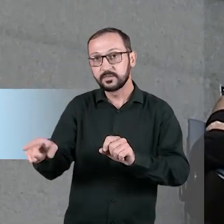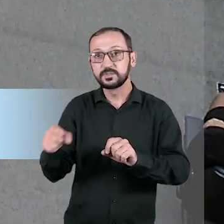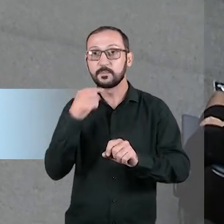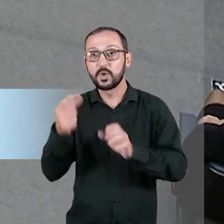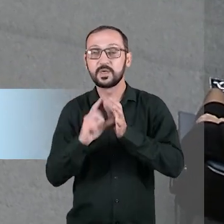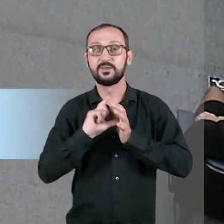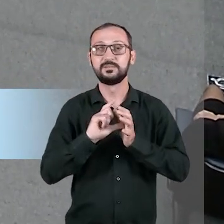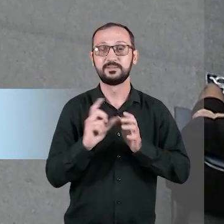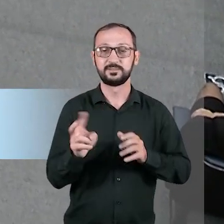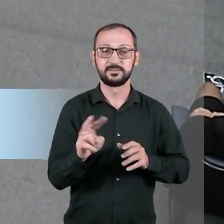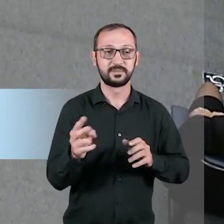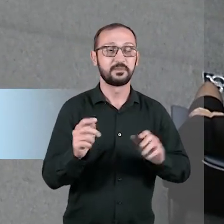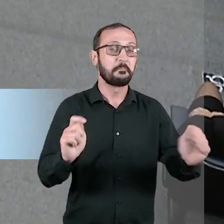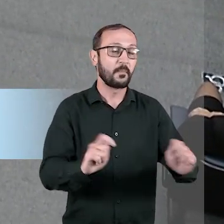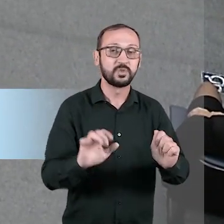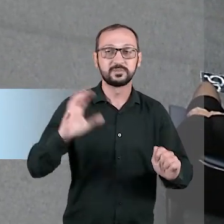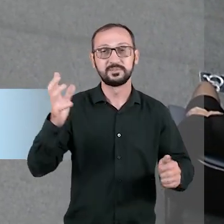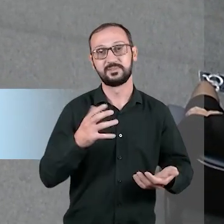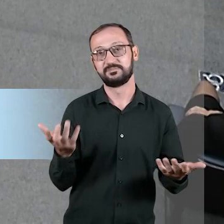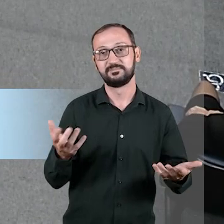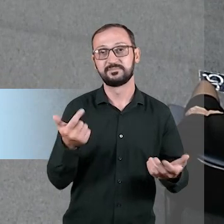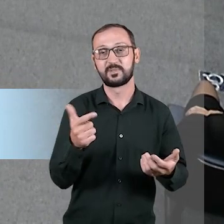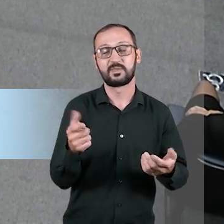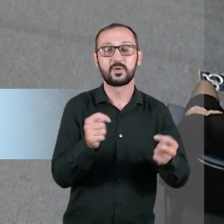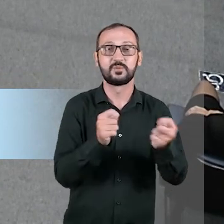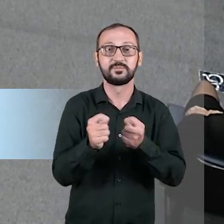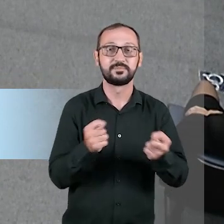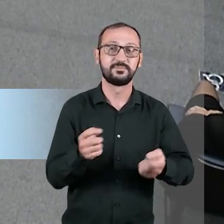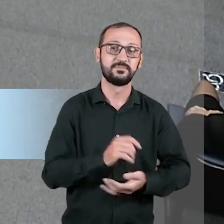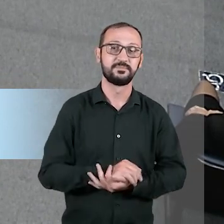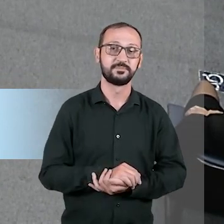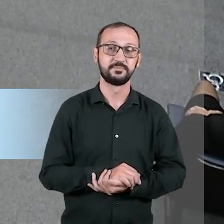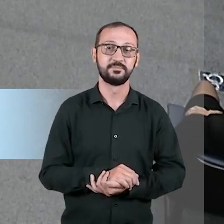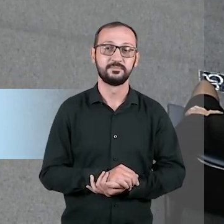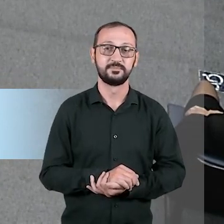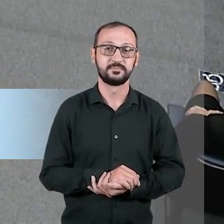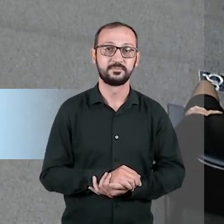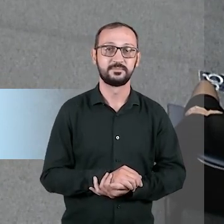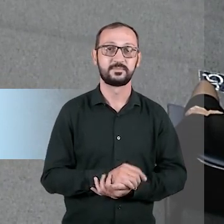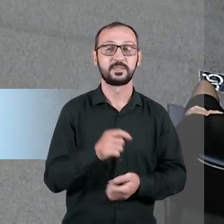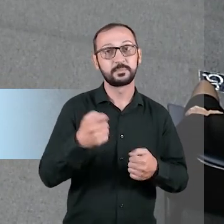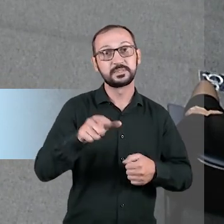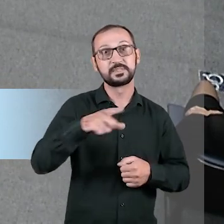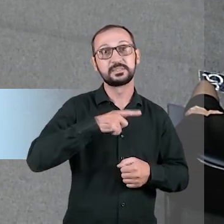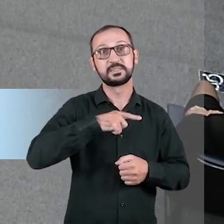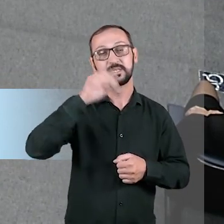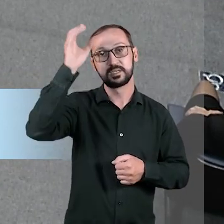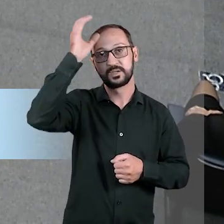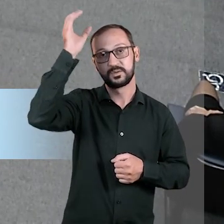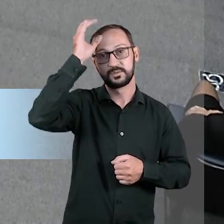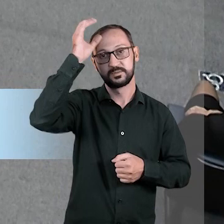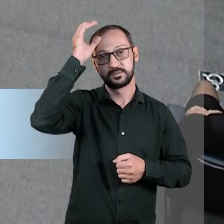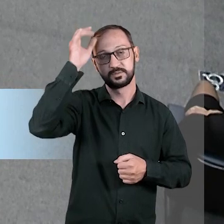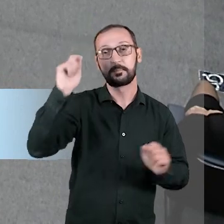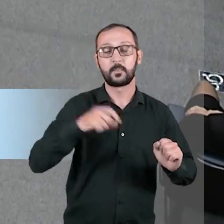morra antes dele, é possível que todo mundo aqui... Então, a gente não tem como... O problema é não ter noção dessa coisa. Sim, é você ter consciência